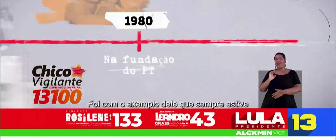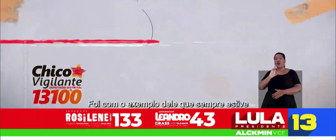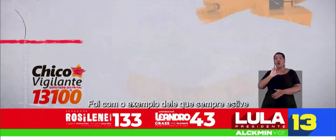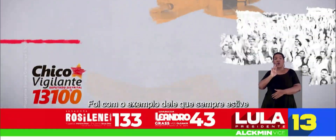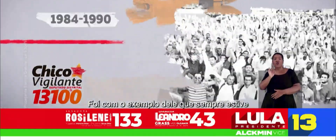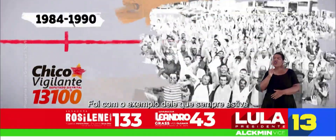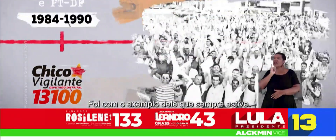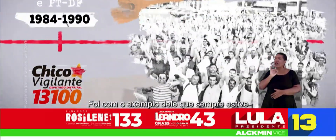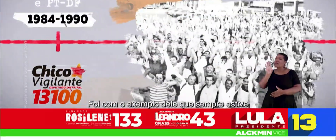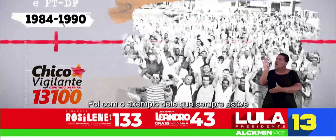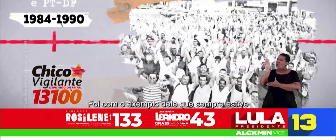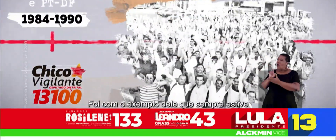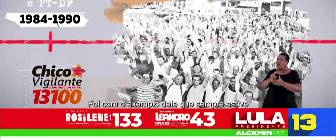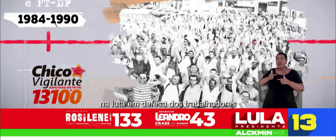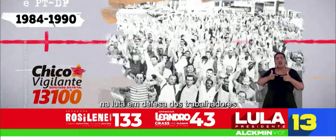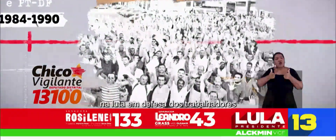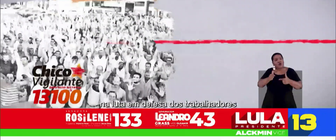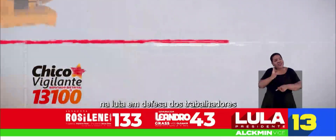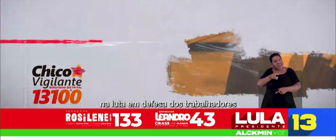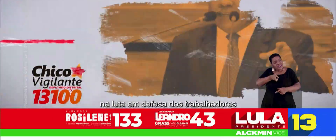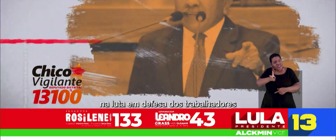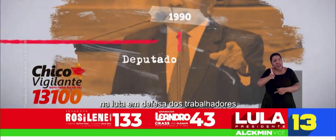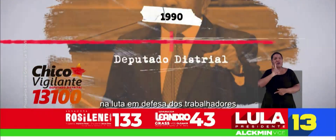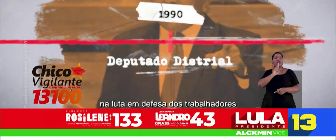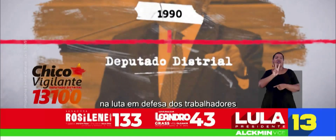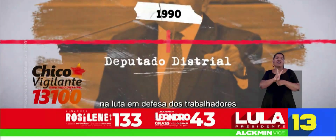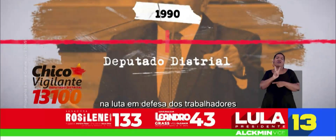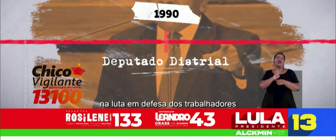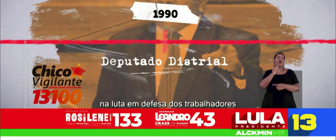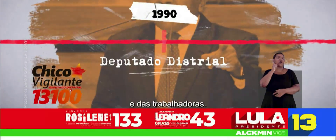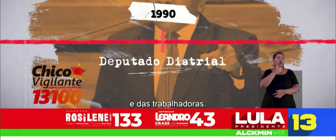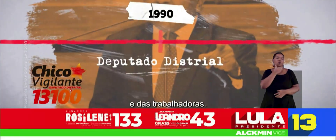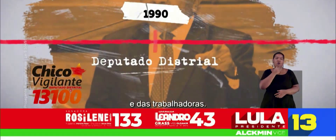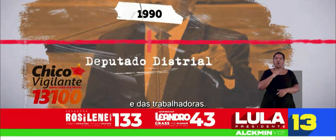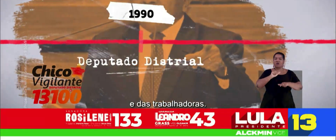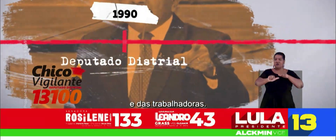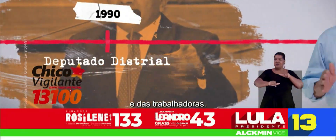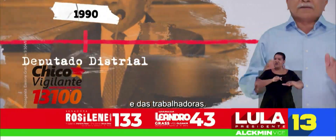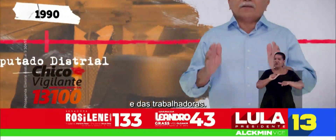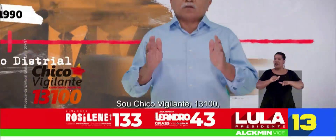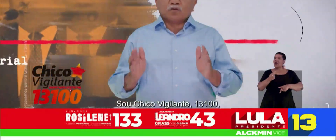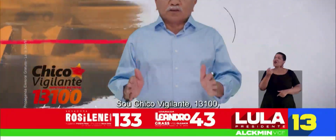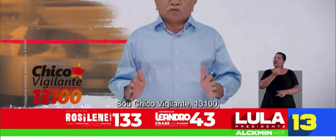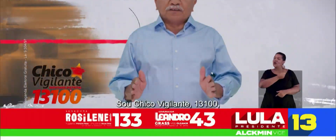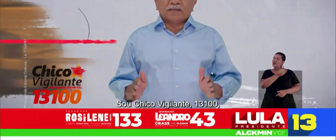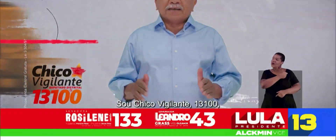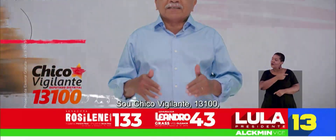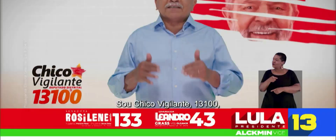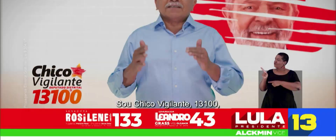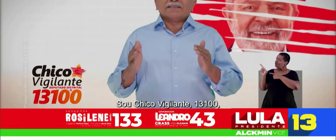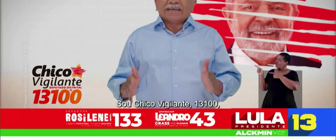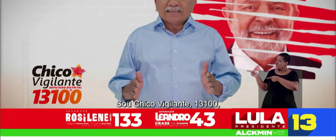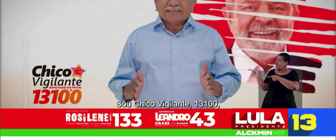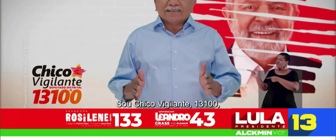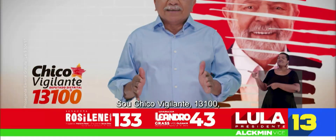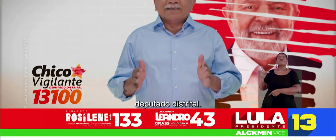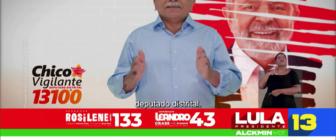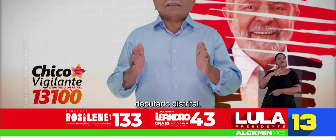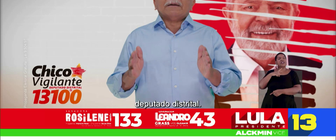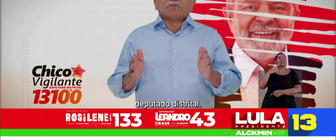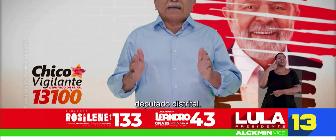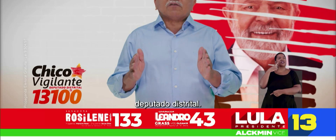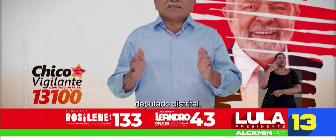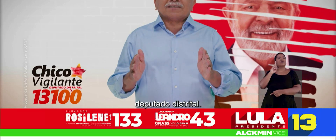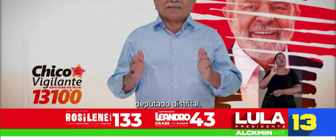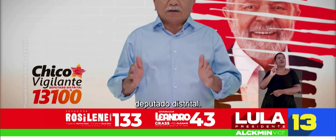CUT. Foi com o exemplo dele que sempre estive na luta em defesa dos trabalhadores e das trabalhadoras. Sou Chico Vigilante, 13-100,